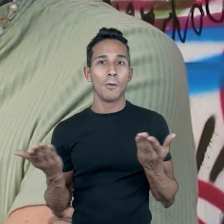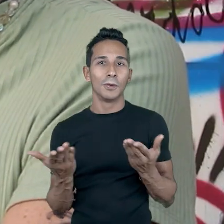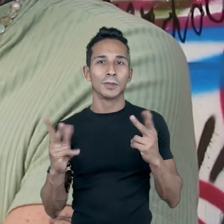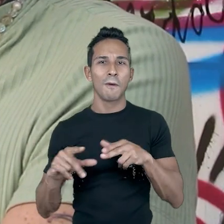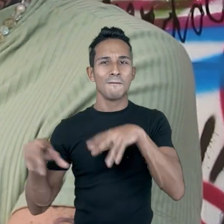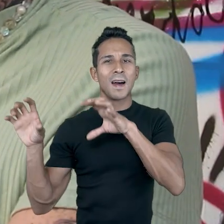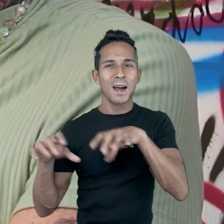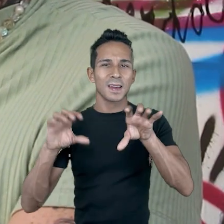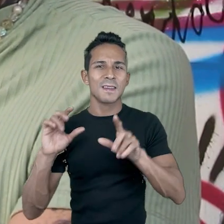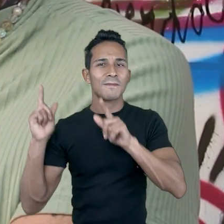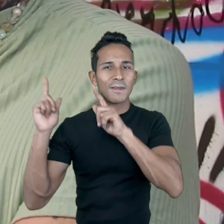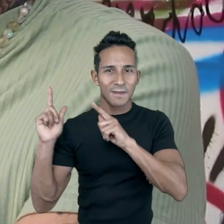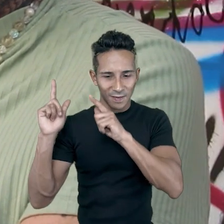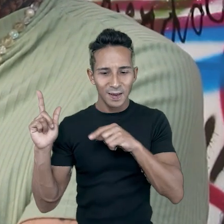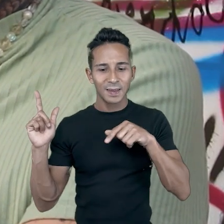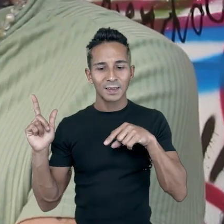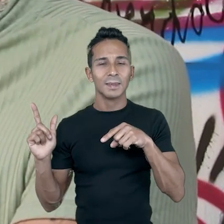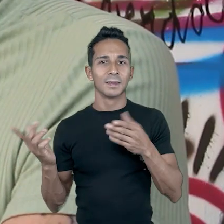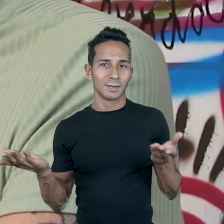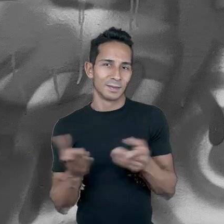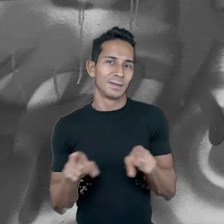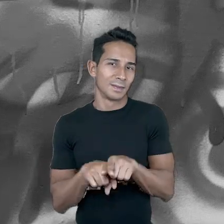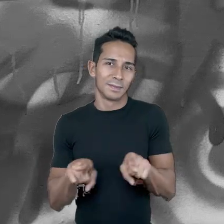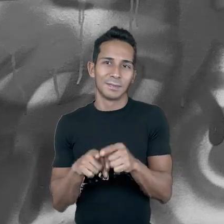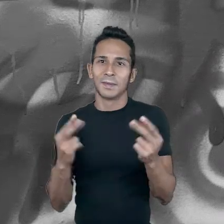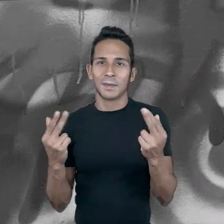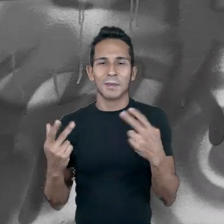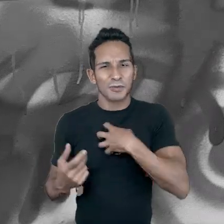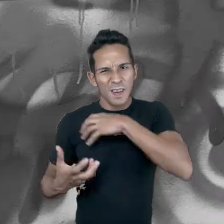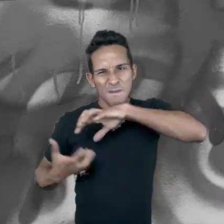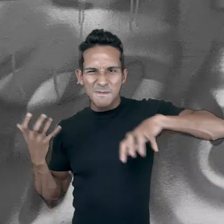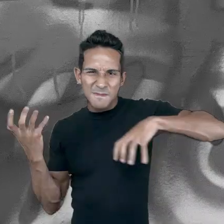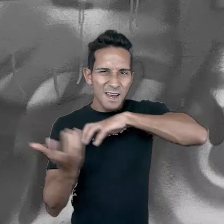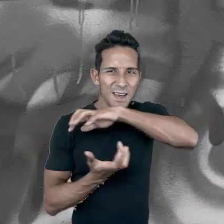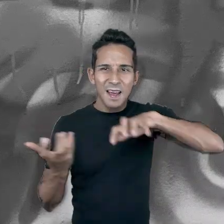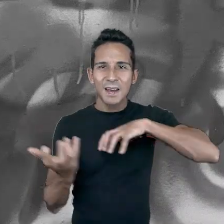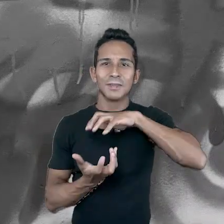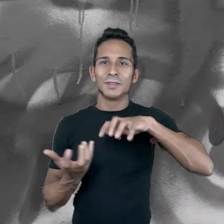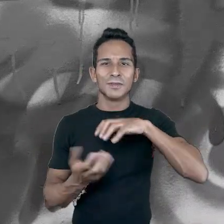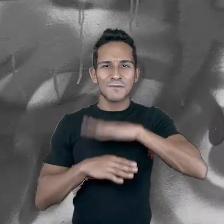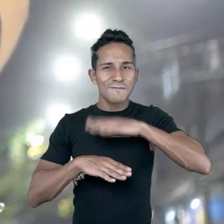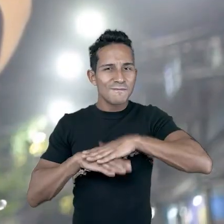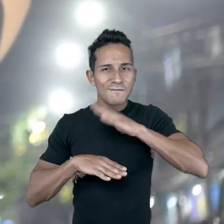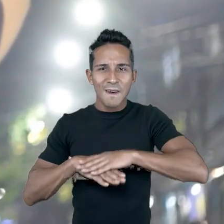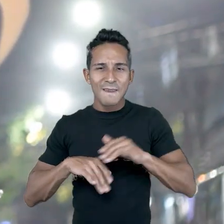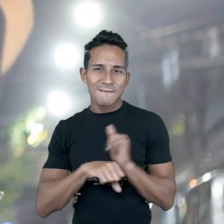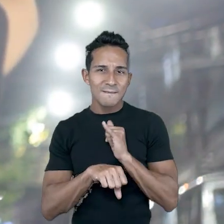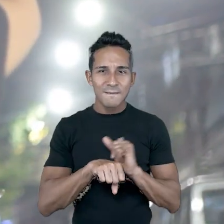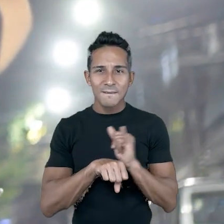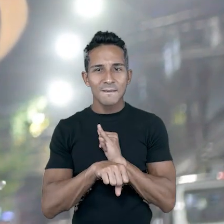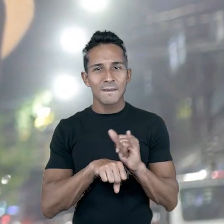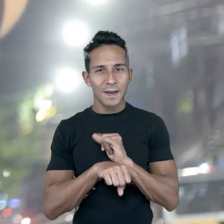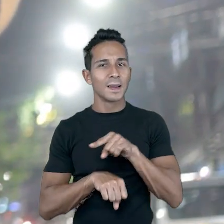Aí... O funk hoje é isso, né? Você samplear, você ser rebelde, você fazer com o